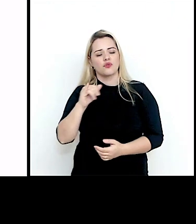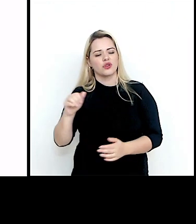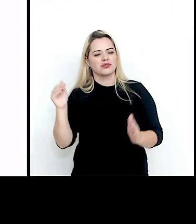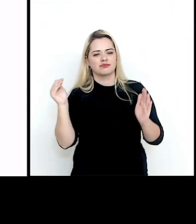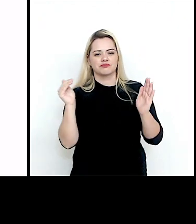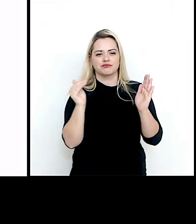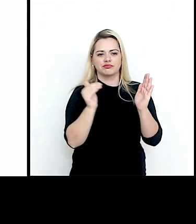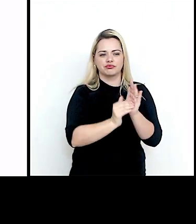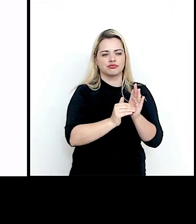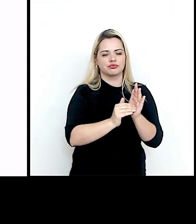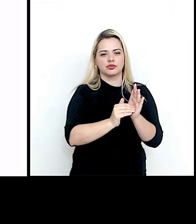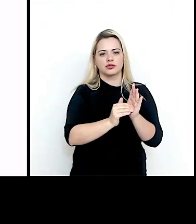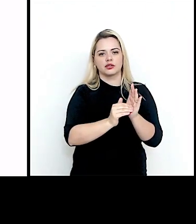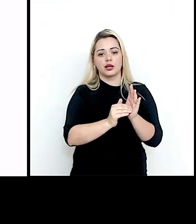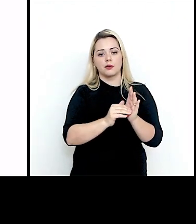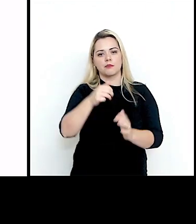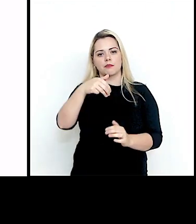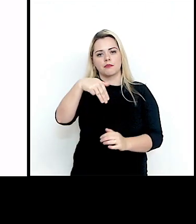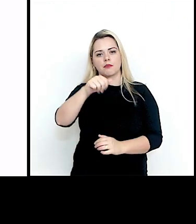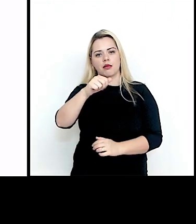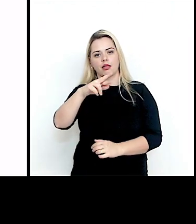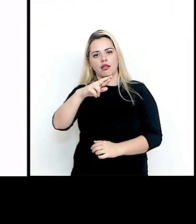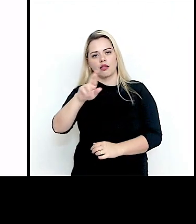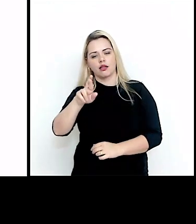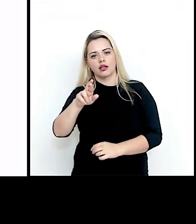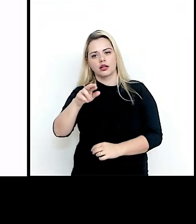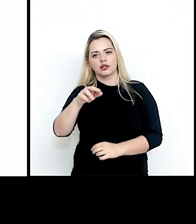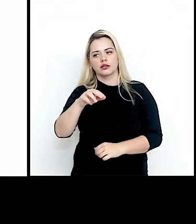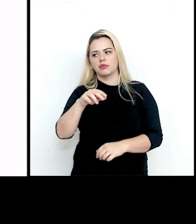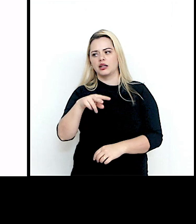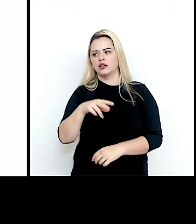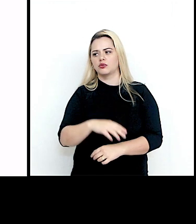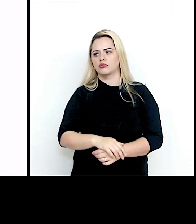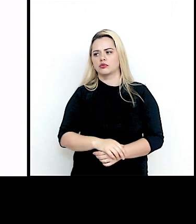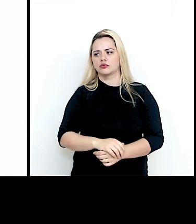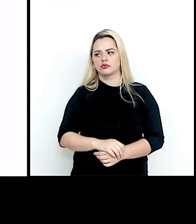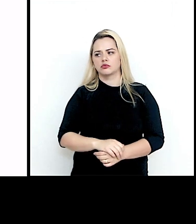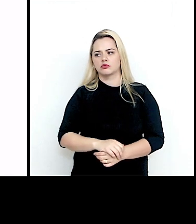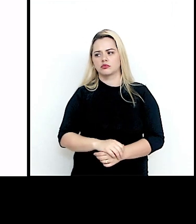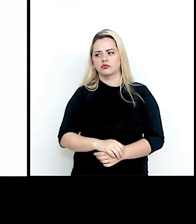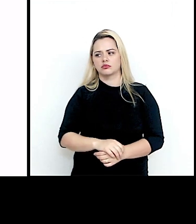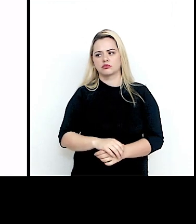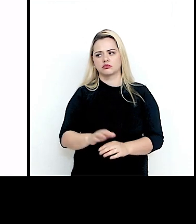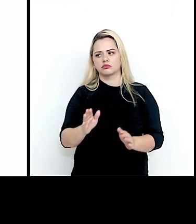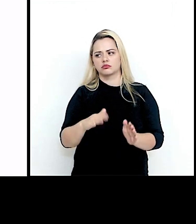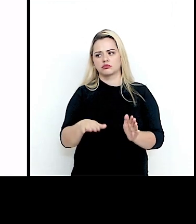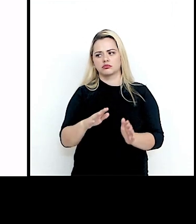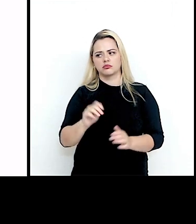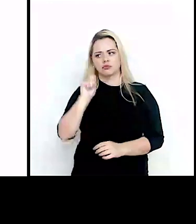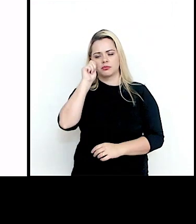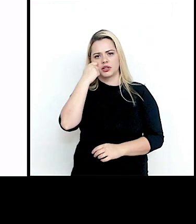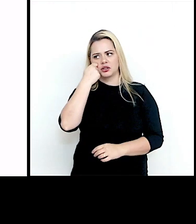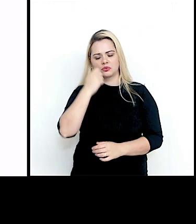Geórgia aqui já tá no Mar Negro falou mais negro e já tá praticamente no Mediterrâneo esse que vem aqui pelo